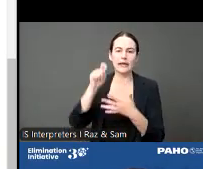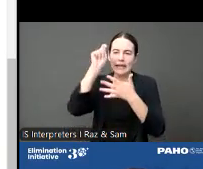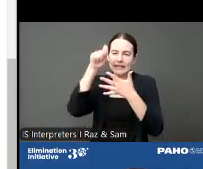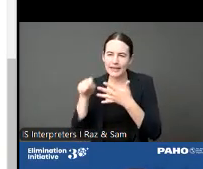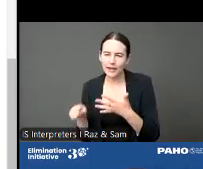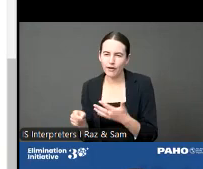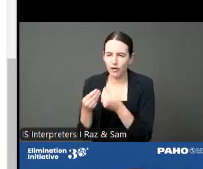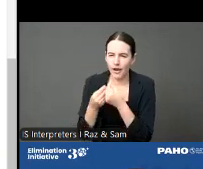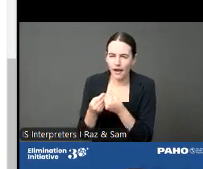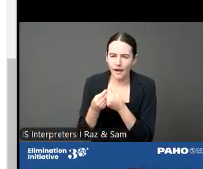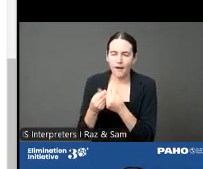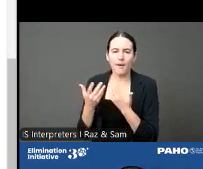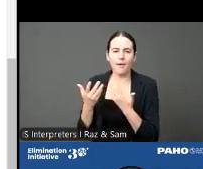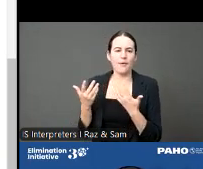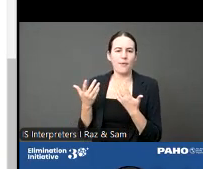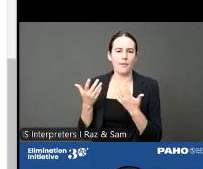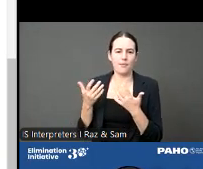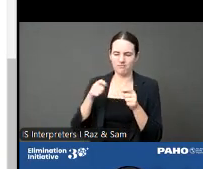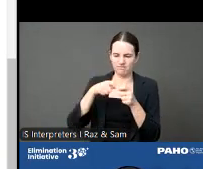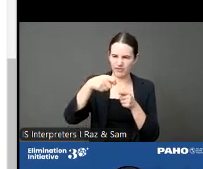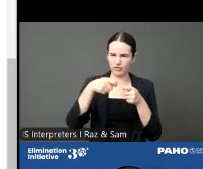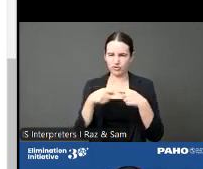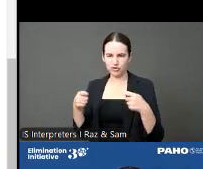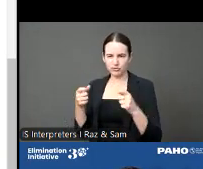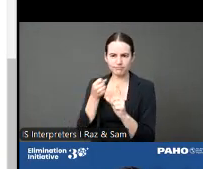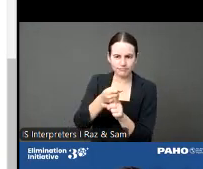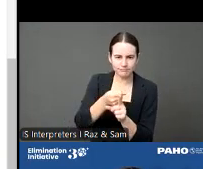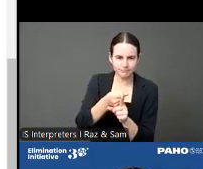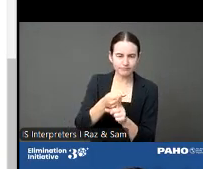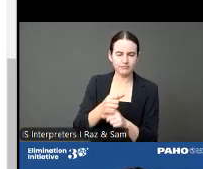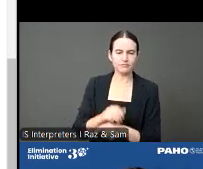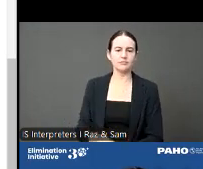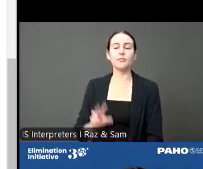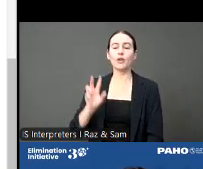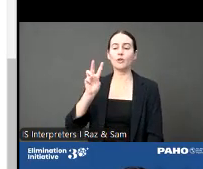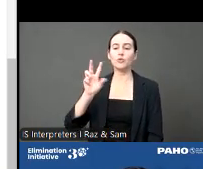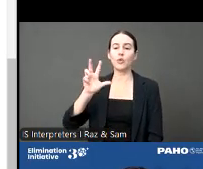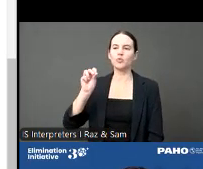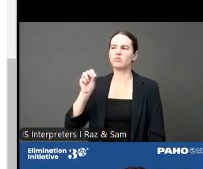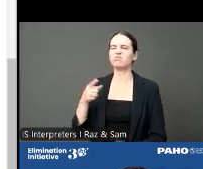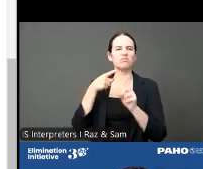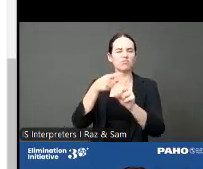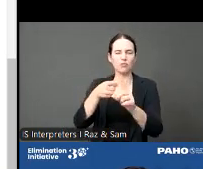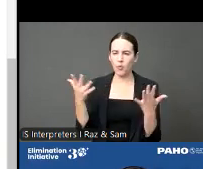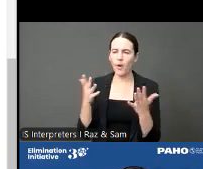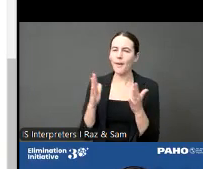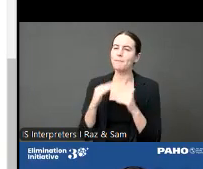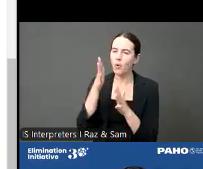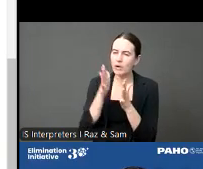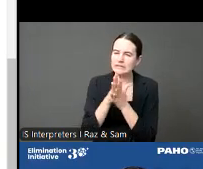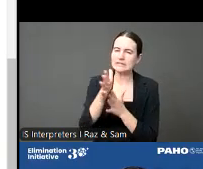meta para 2030. E assim por diante, para cada uma das mais de